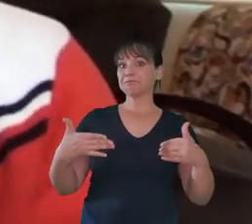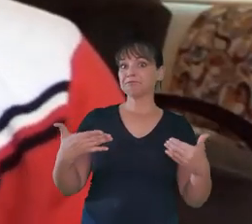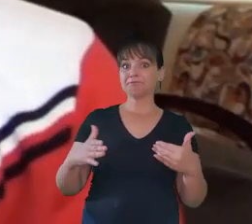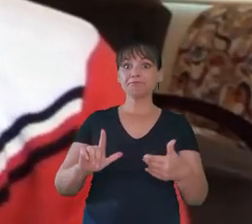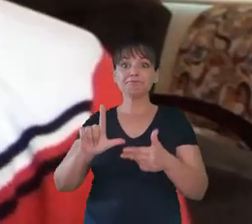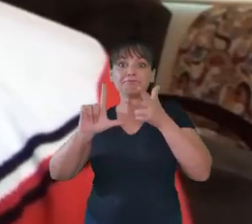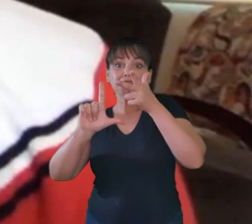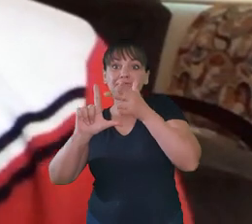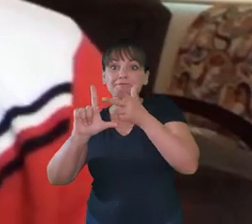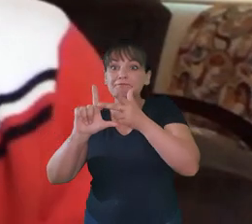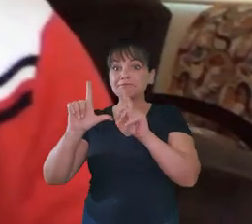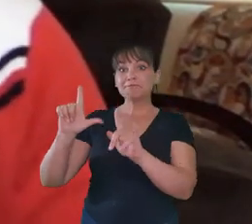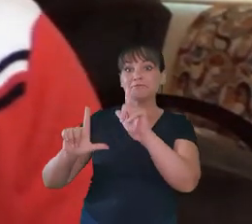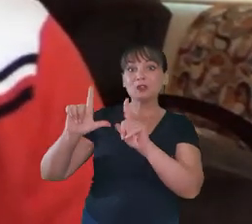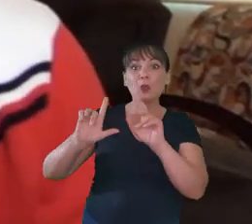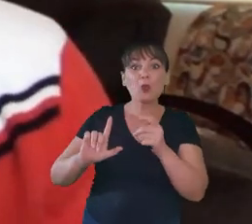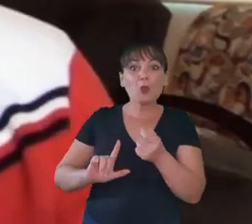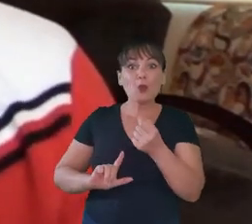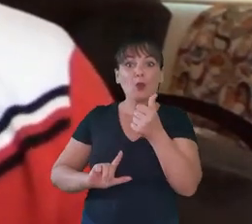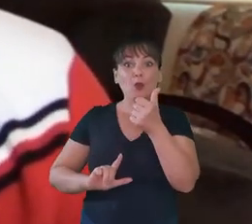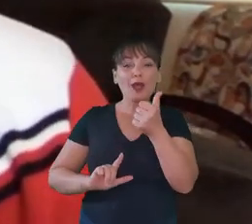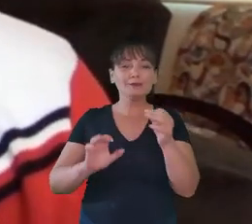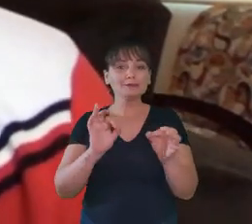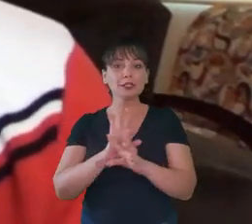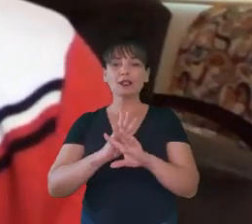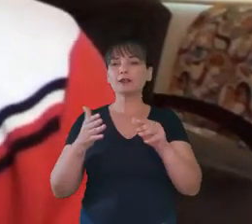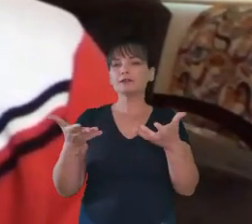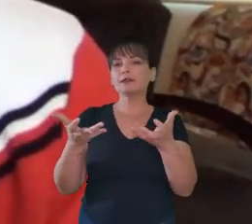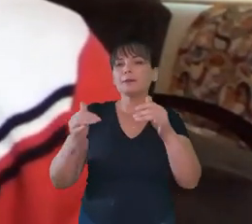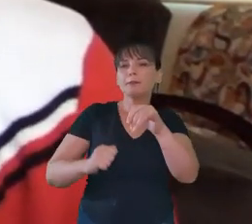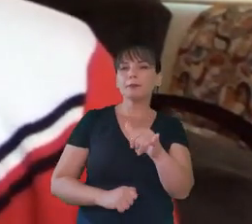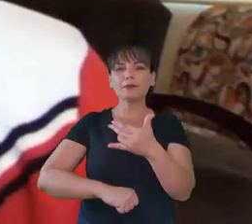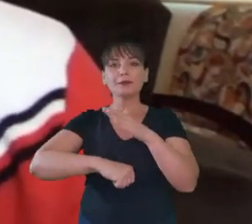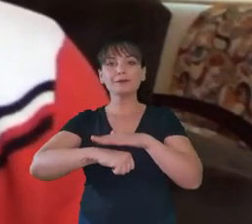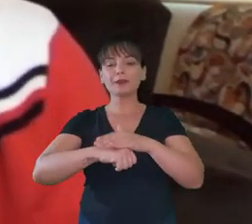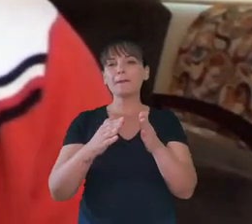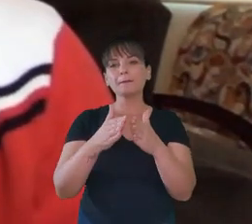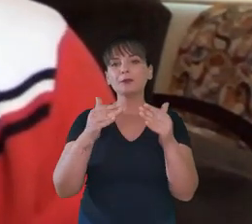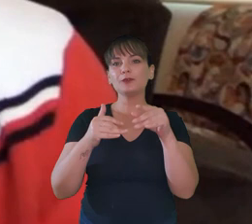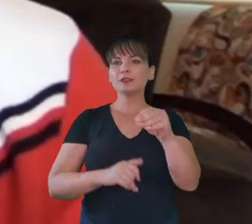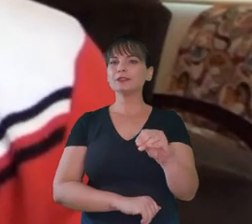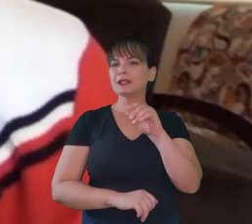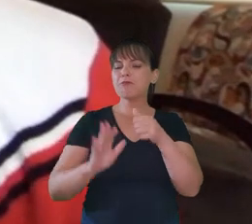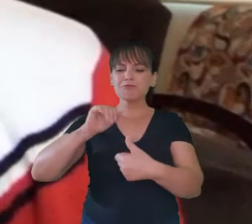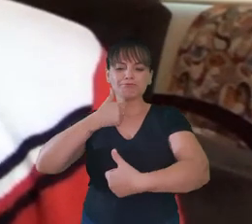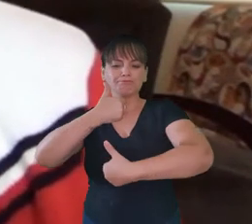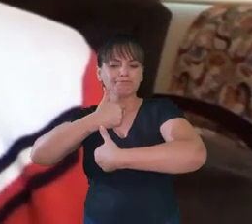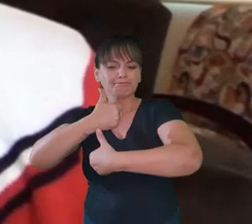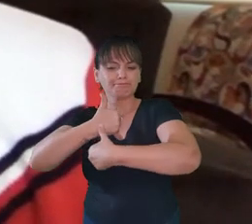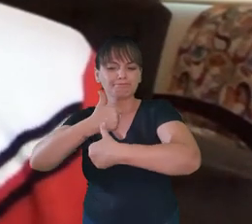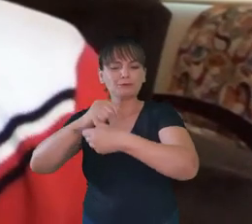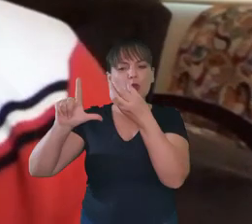está quase chegando ao final. E eu gostaria de aproveitar esse momento para pedir para você curtir o nosso vídeo, compartilhar nas